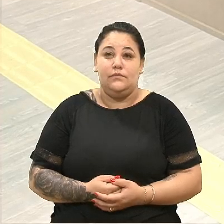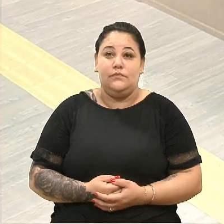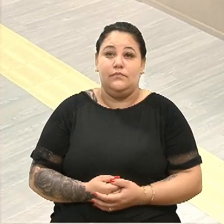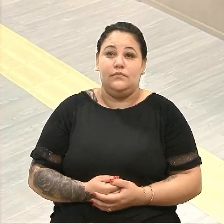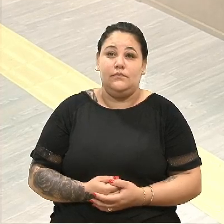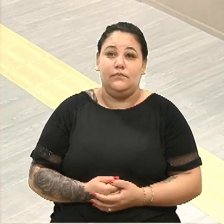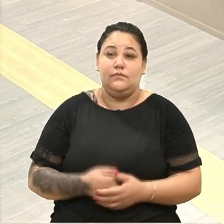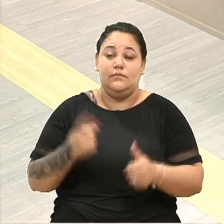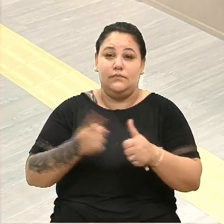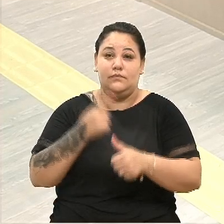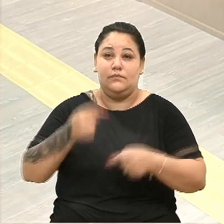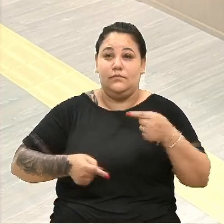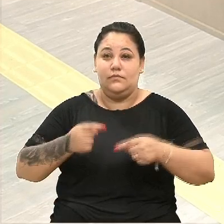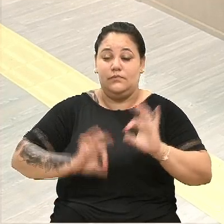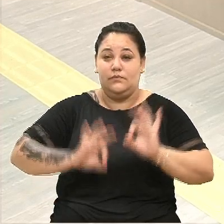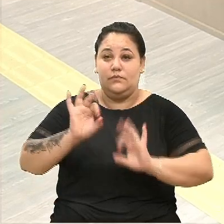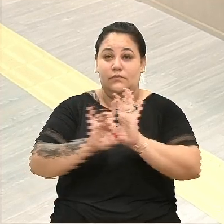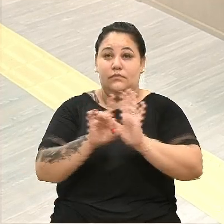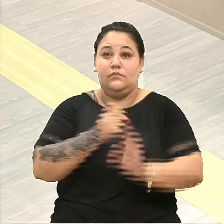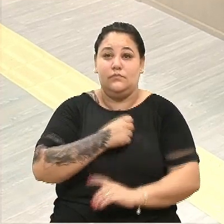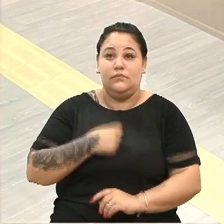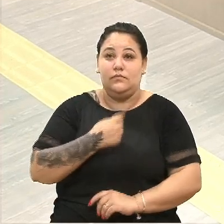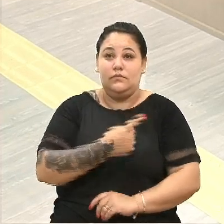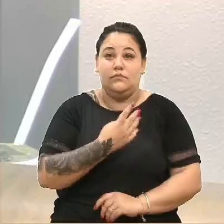Em primeira discussão, o projeto de lei número